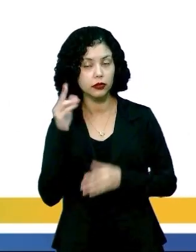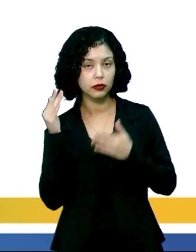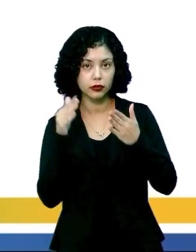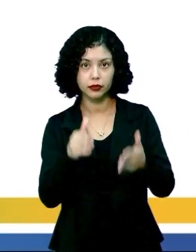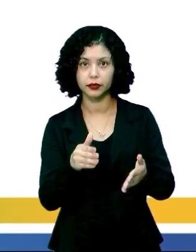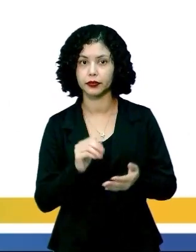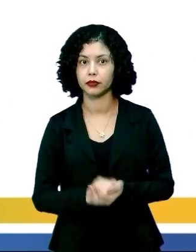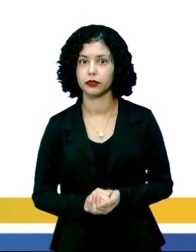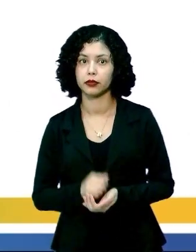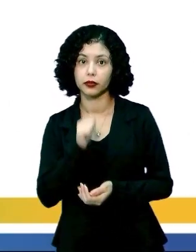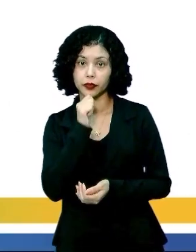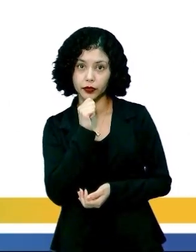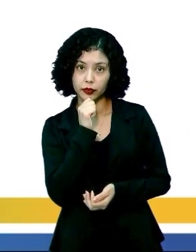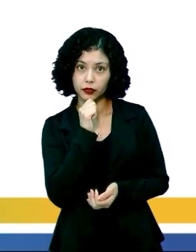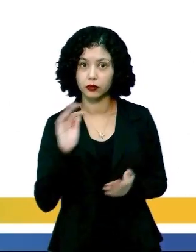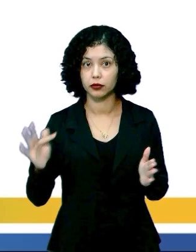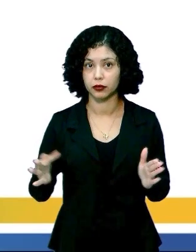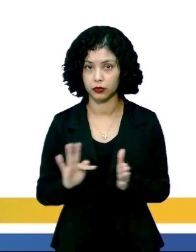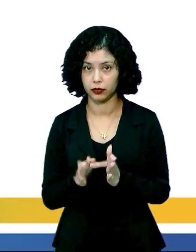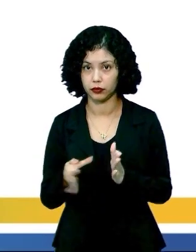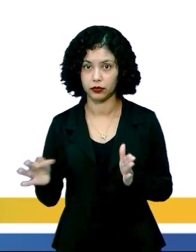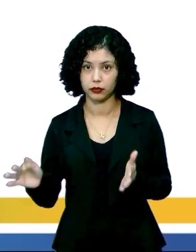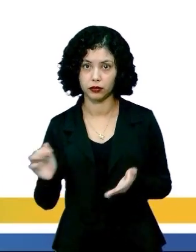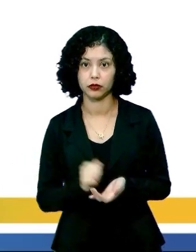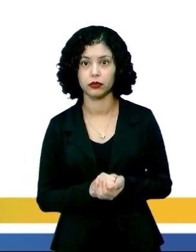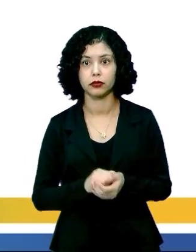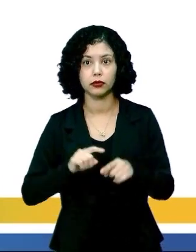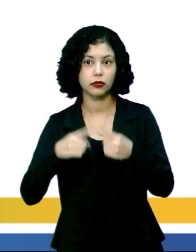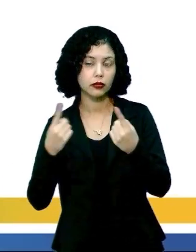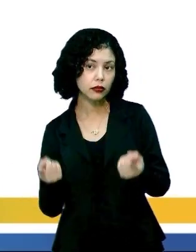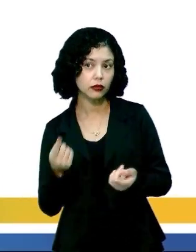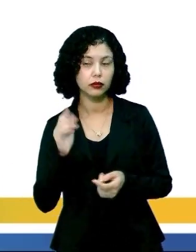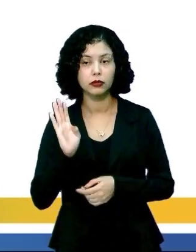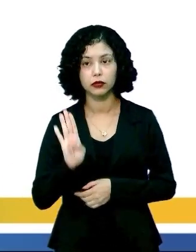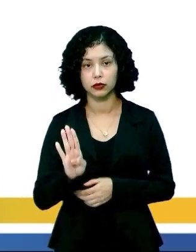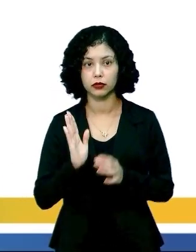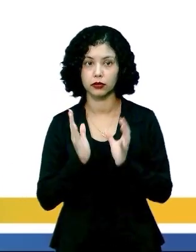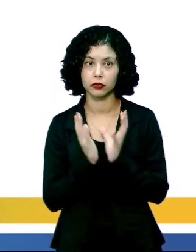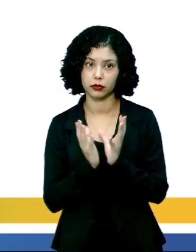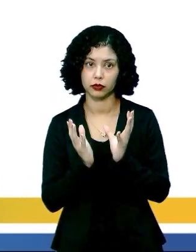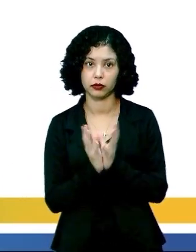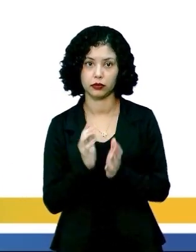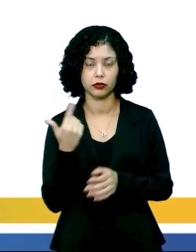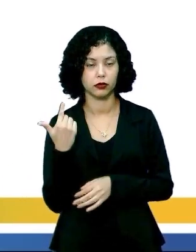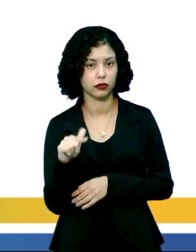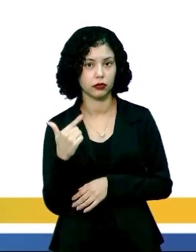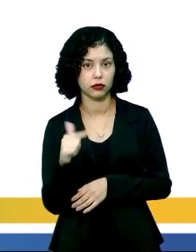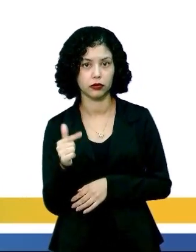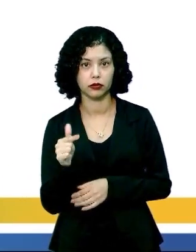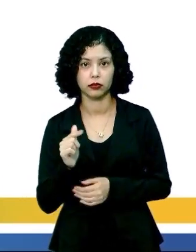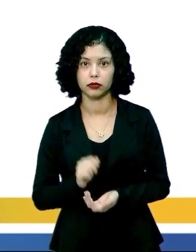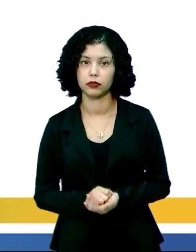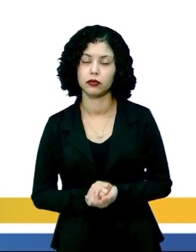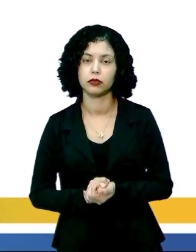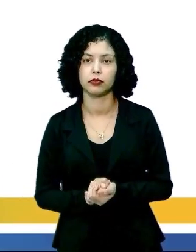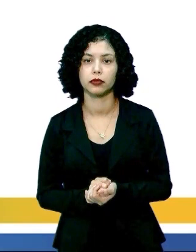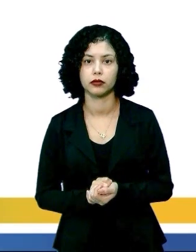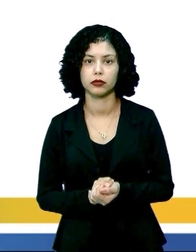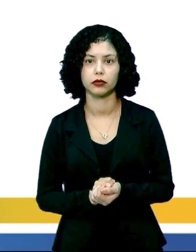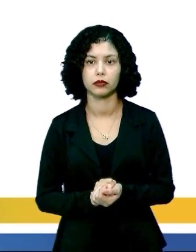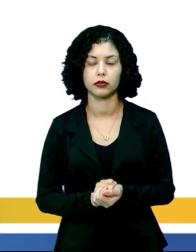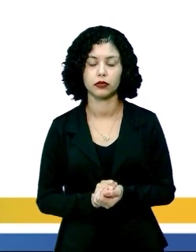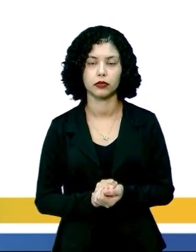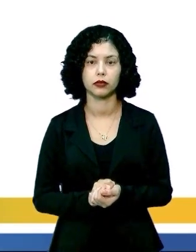focar. Logo, essa relação é uma função, entretanto, há um elemento no conjunto